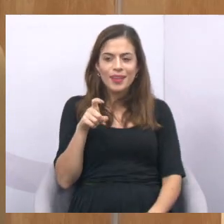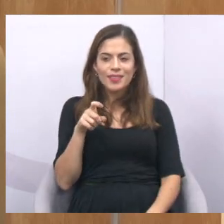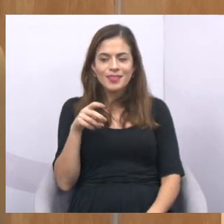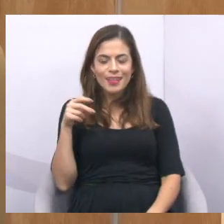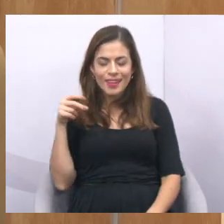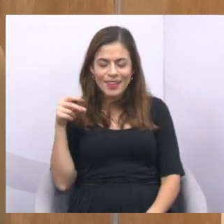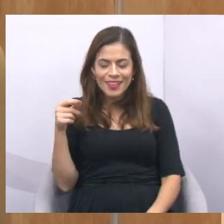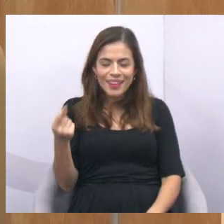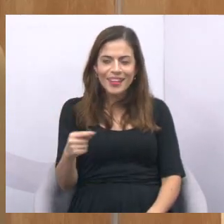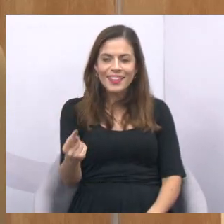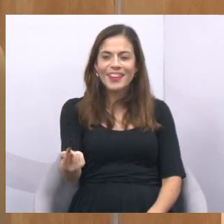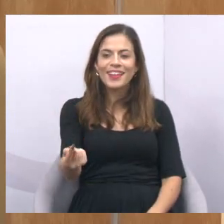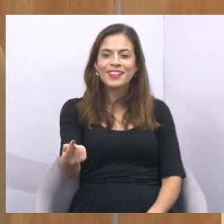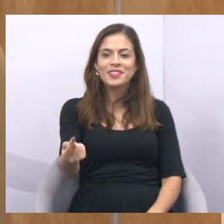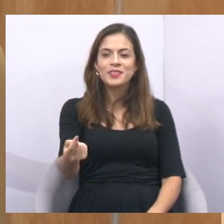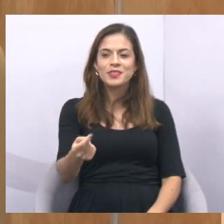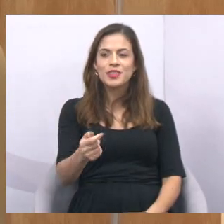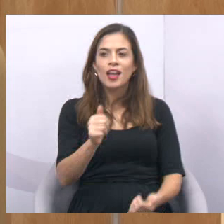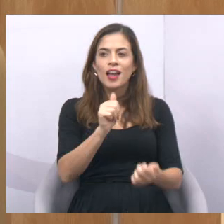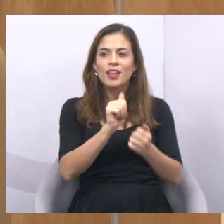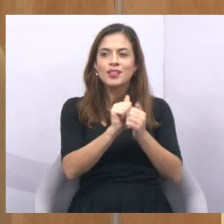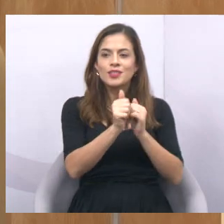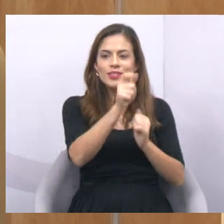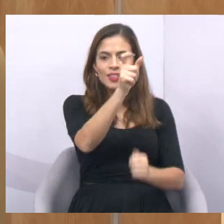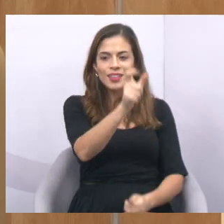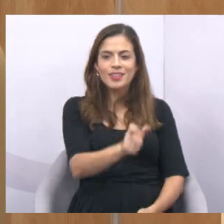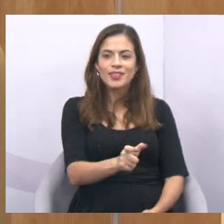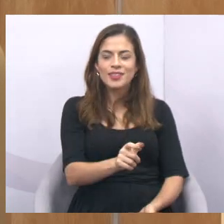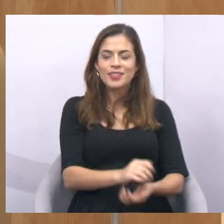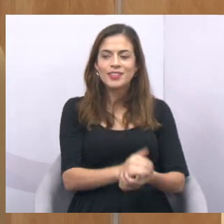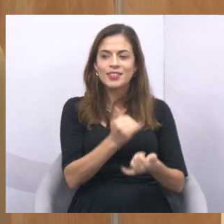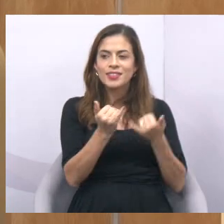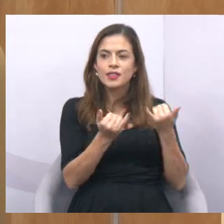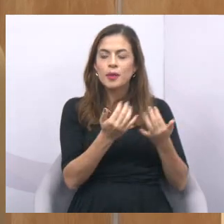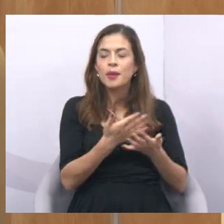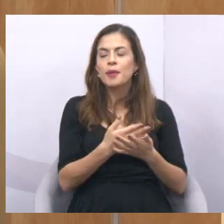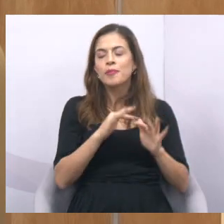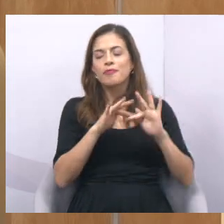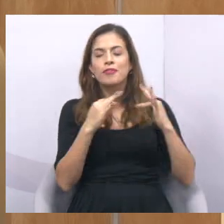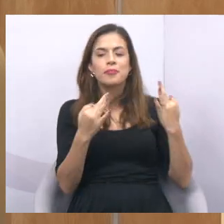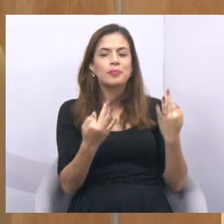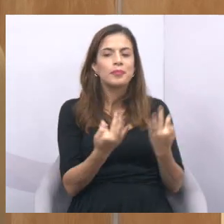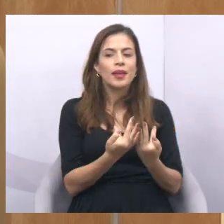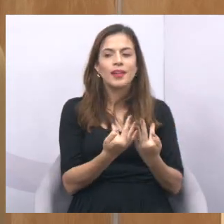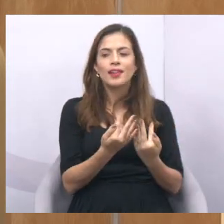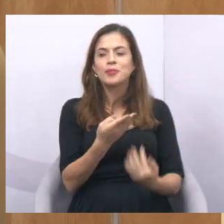ex-eternos jogadores, minha família, meus amigos.